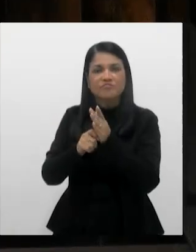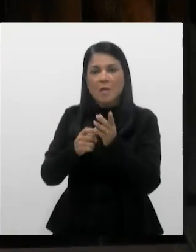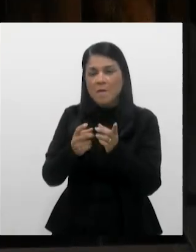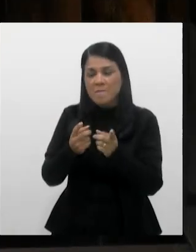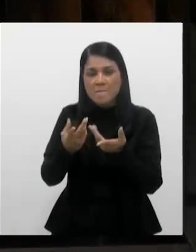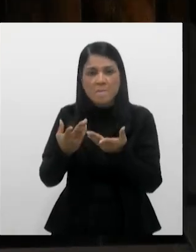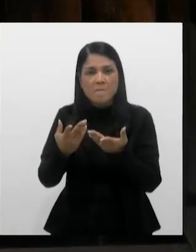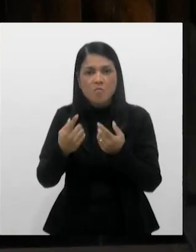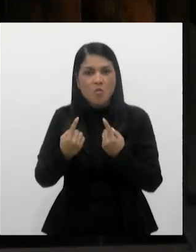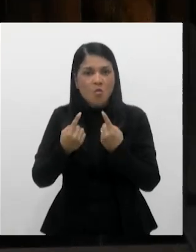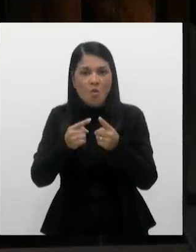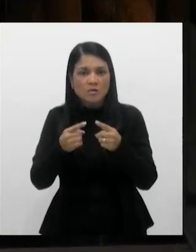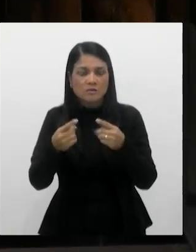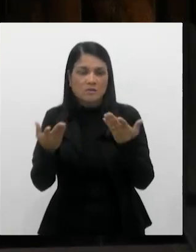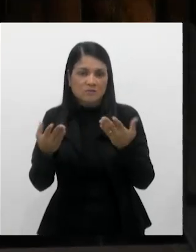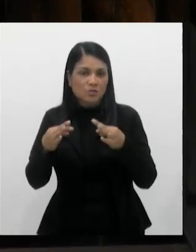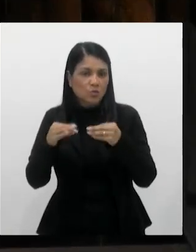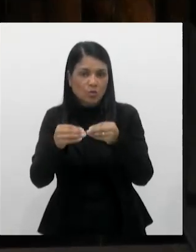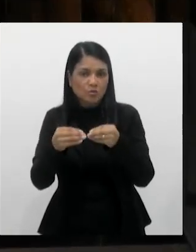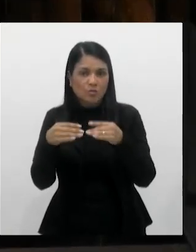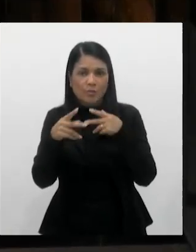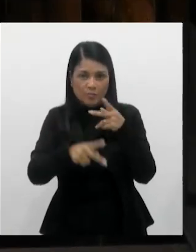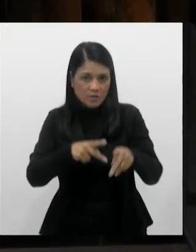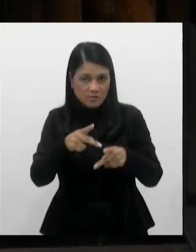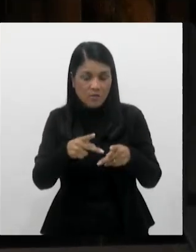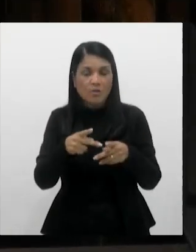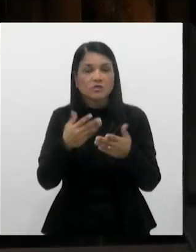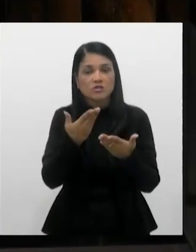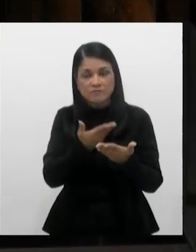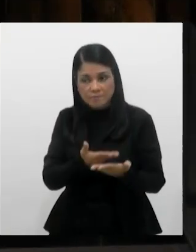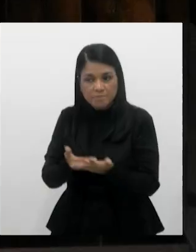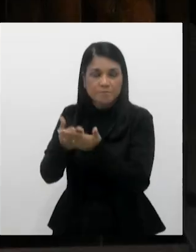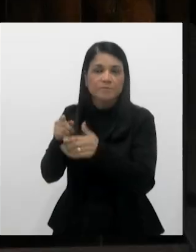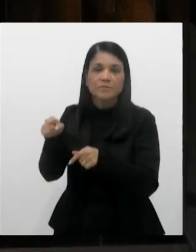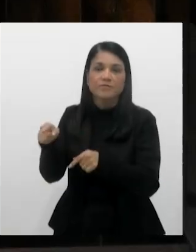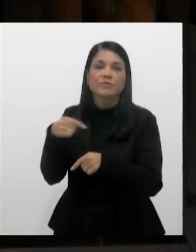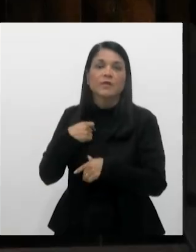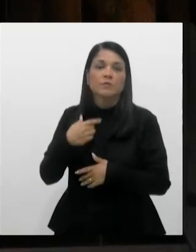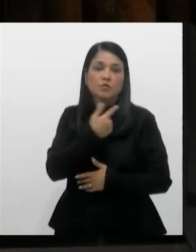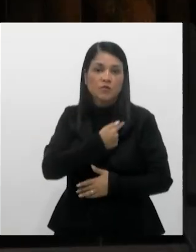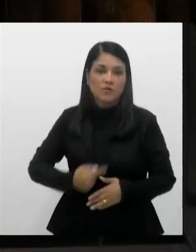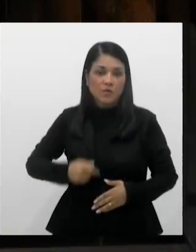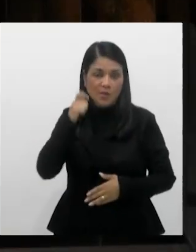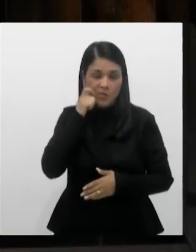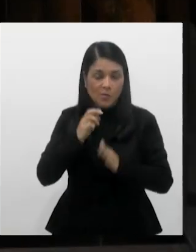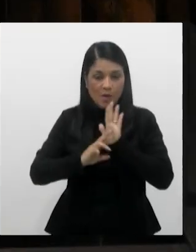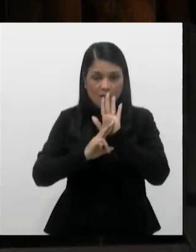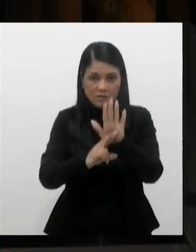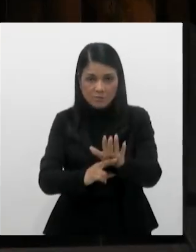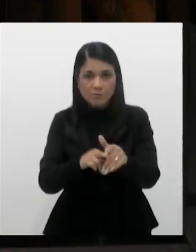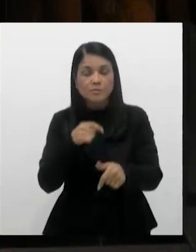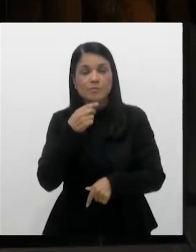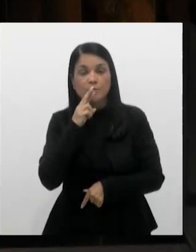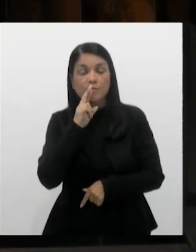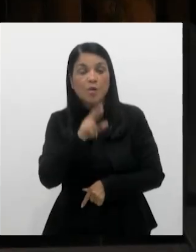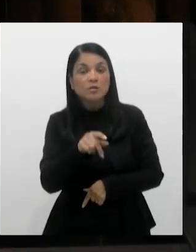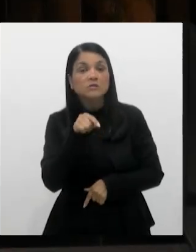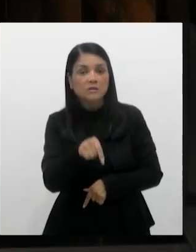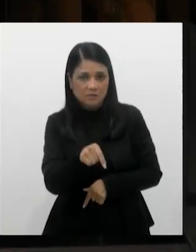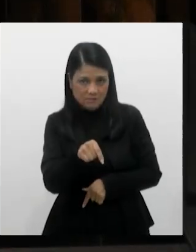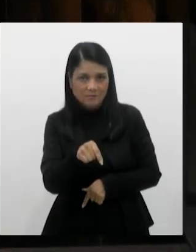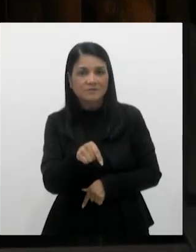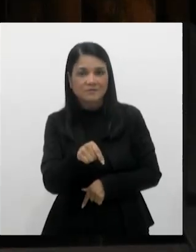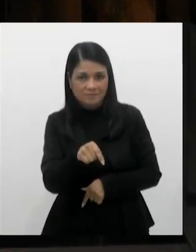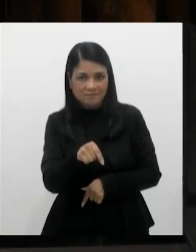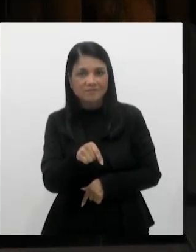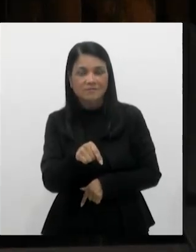estar levando essa demanda também para o governador Cláudio Castro, para apresentarmos respostas definitivas e eficazes ao